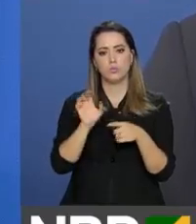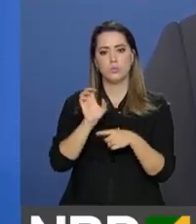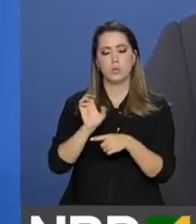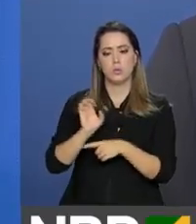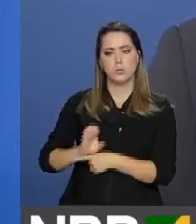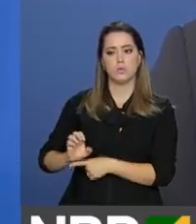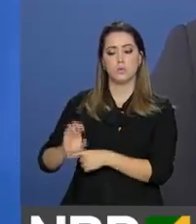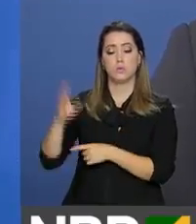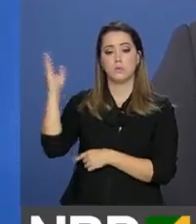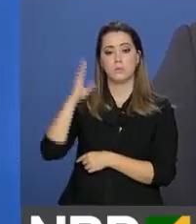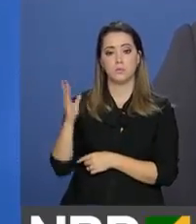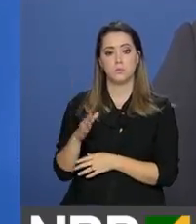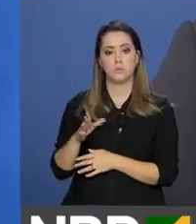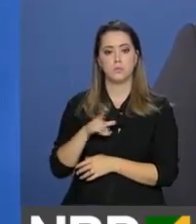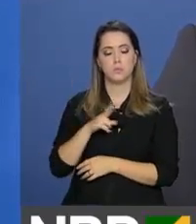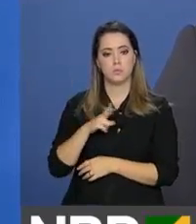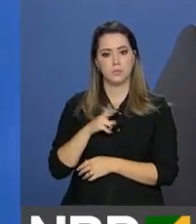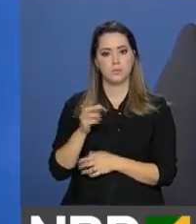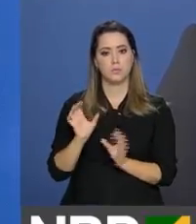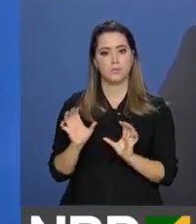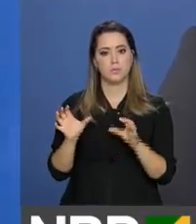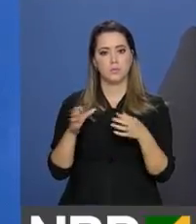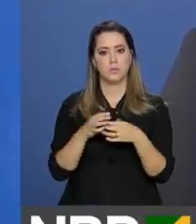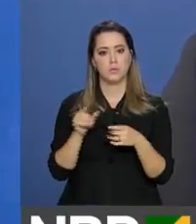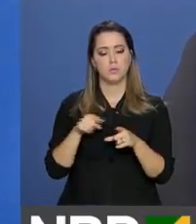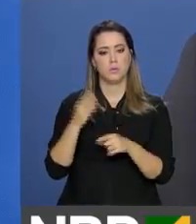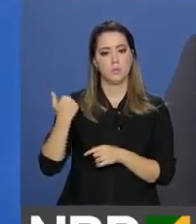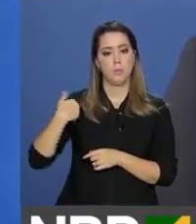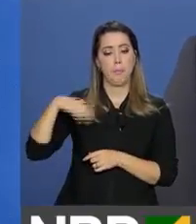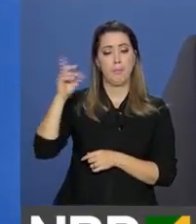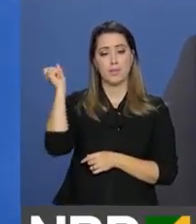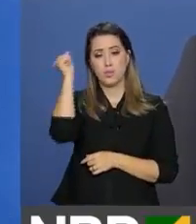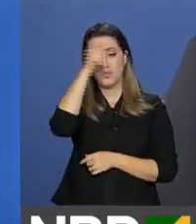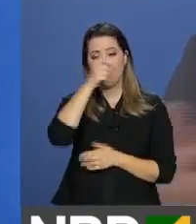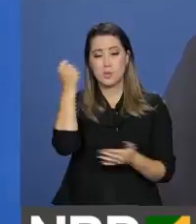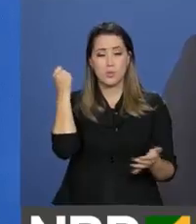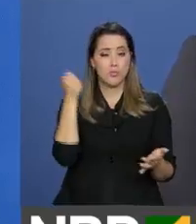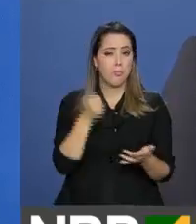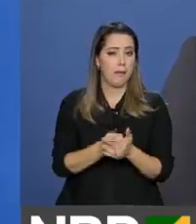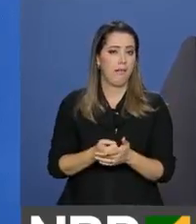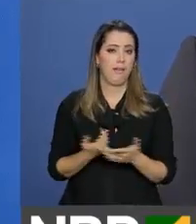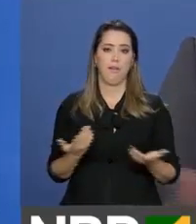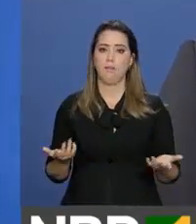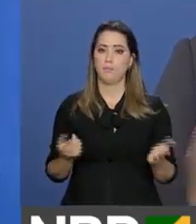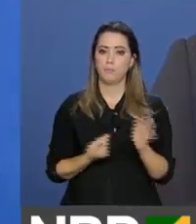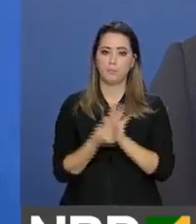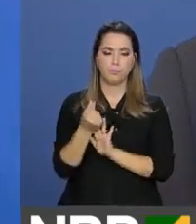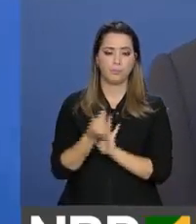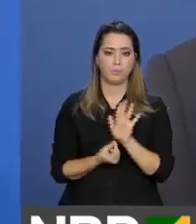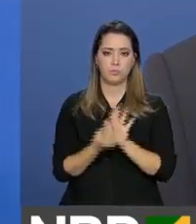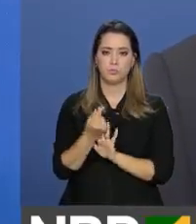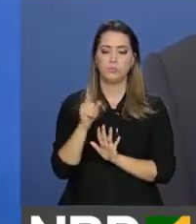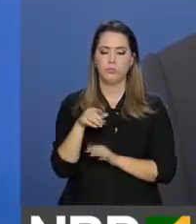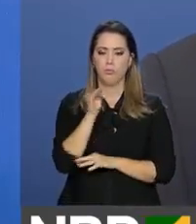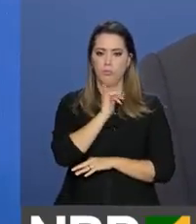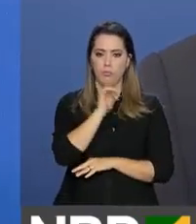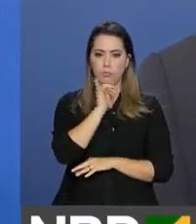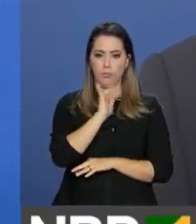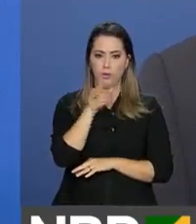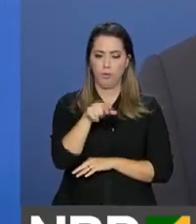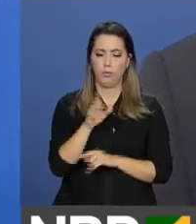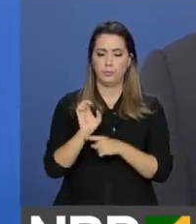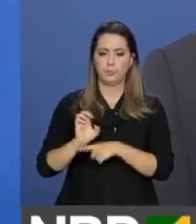estados brasileiros e, no particular, daqueles que têm mais dificuldades financeiras, muitas vezes, como é o caso